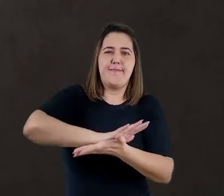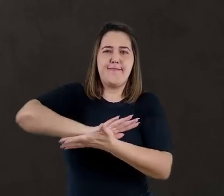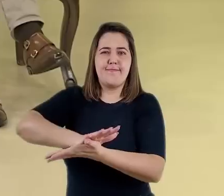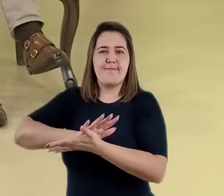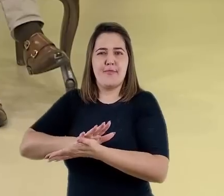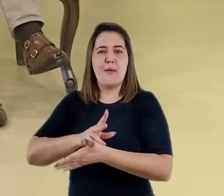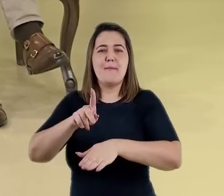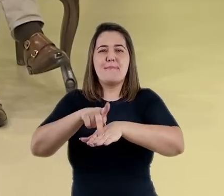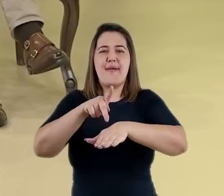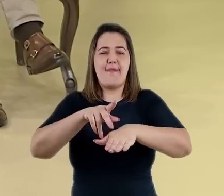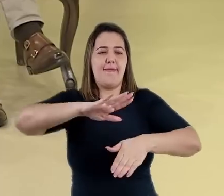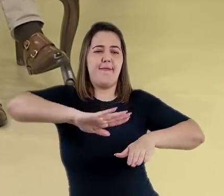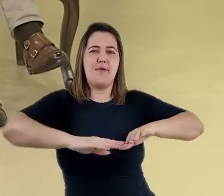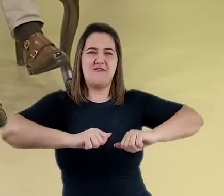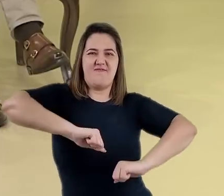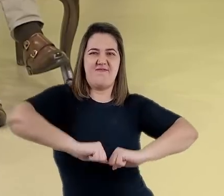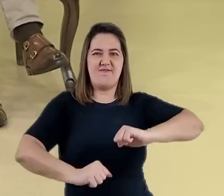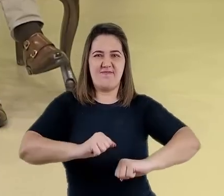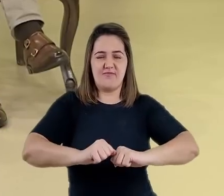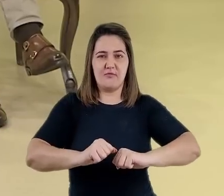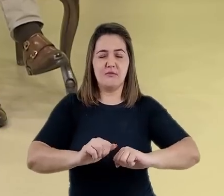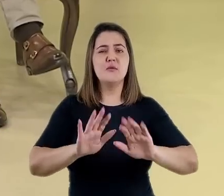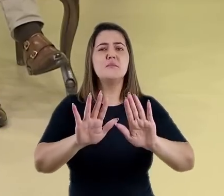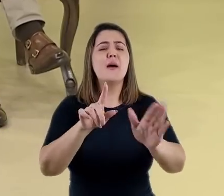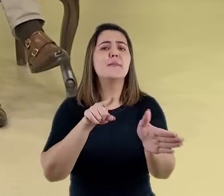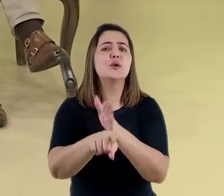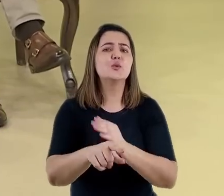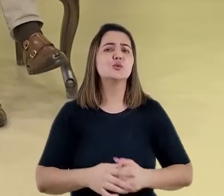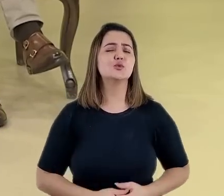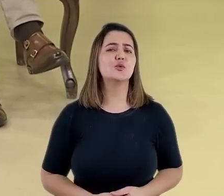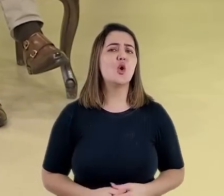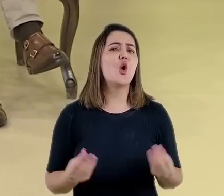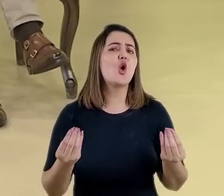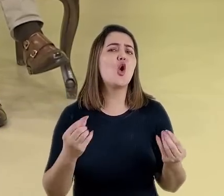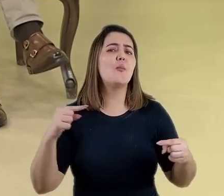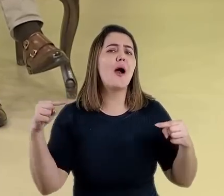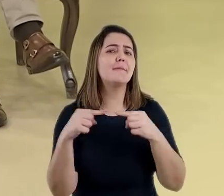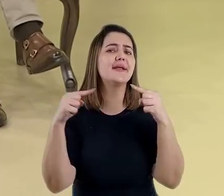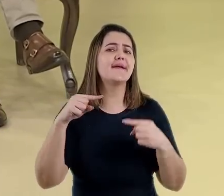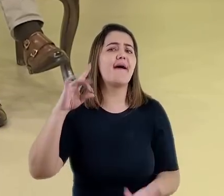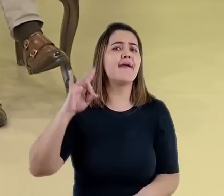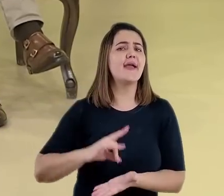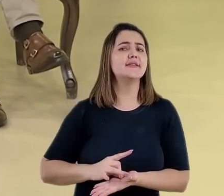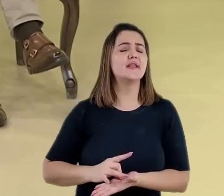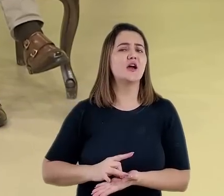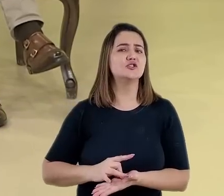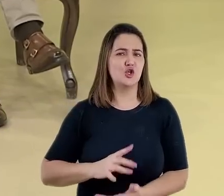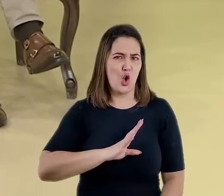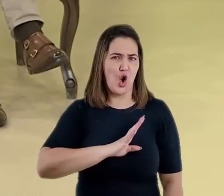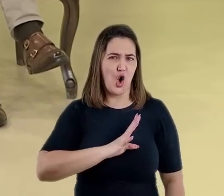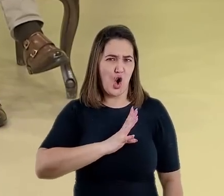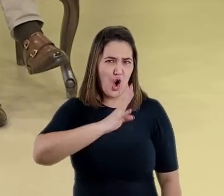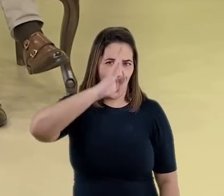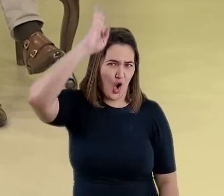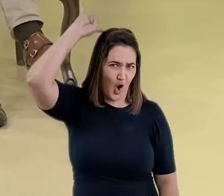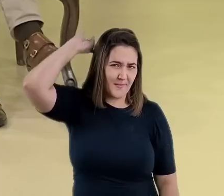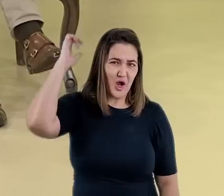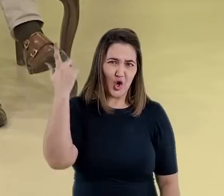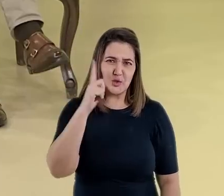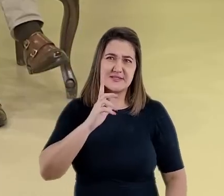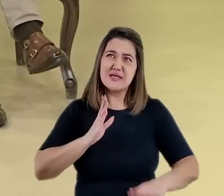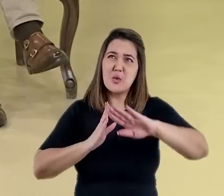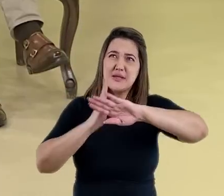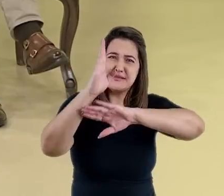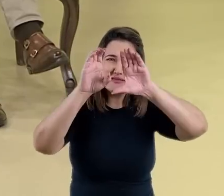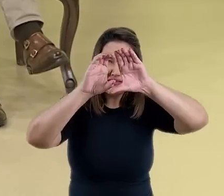10. Mas como assim? Roma teria crescido tanto a ponto de alcançar as estrelas e o exército